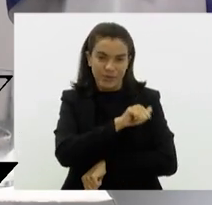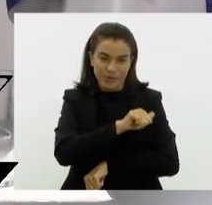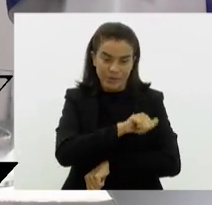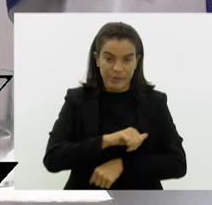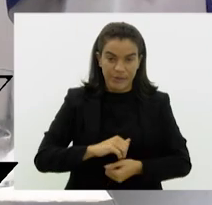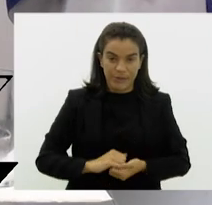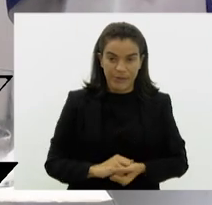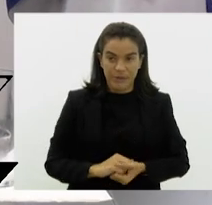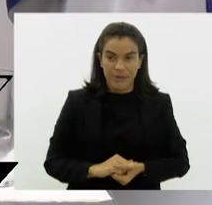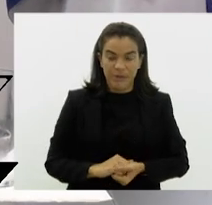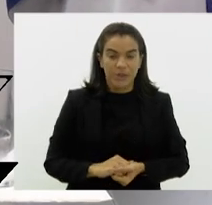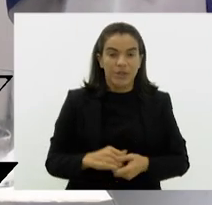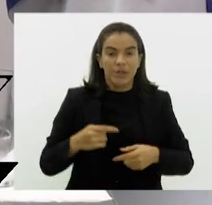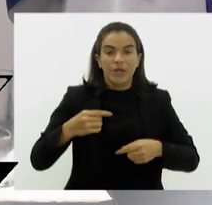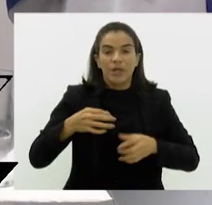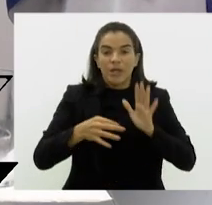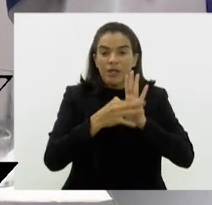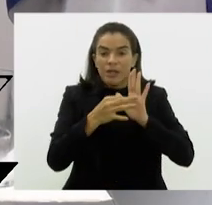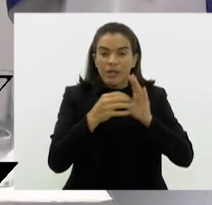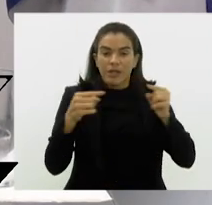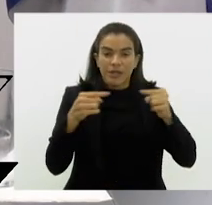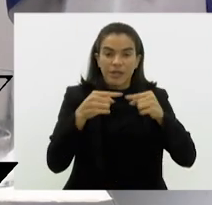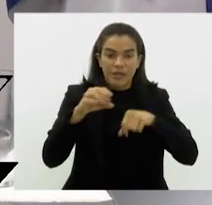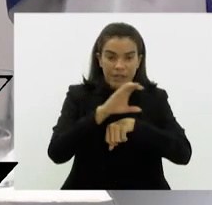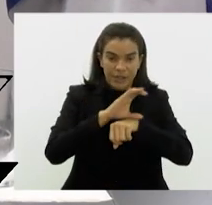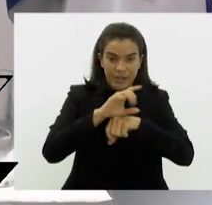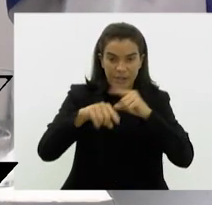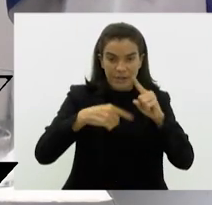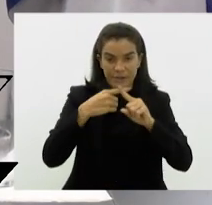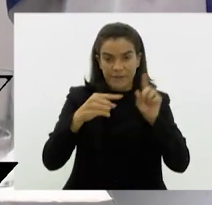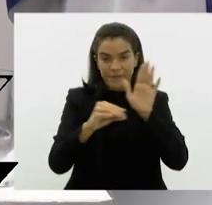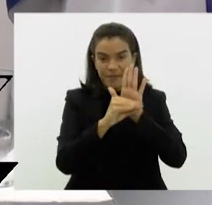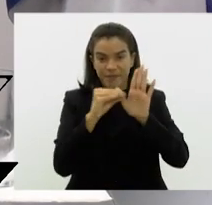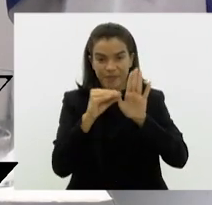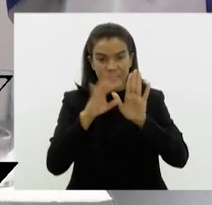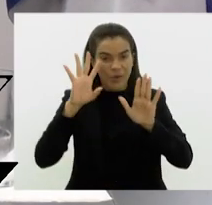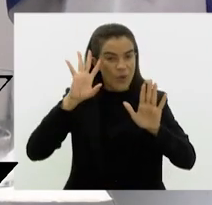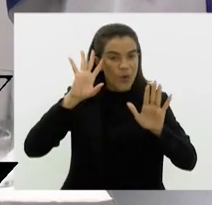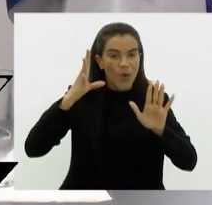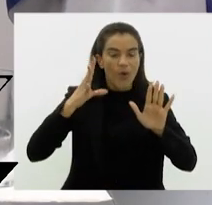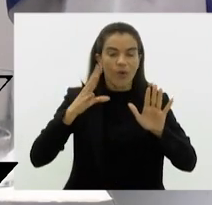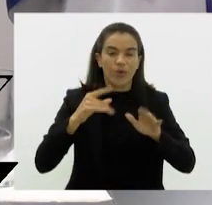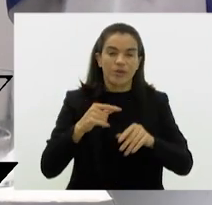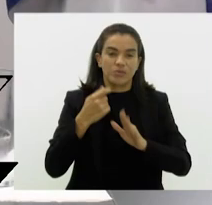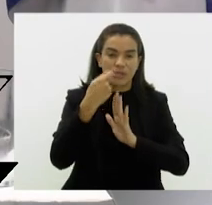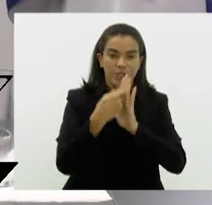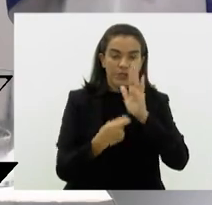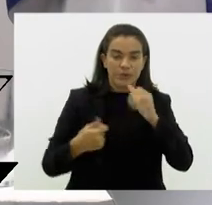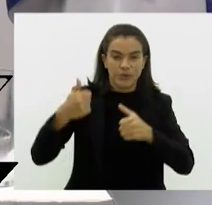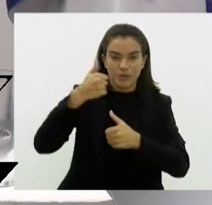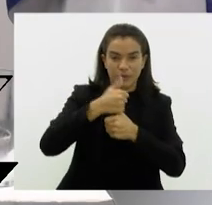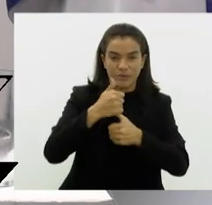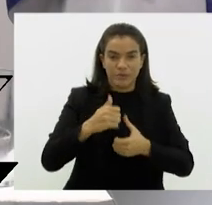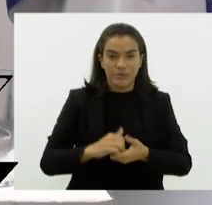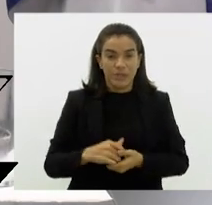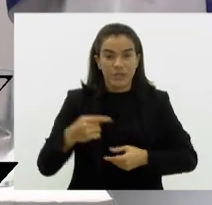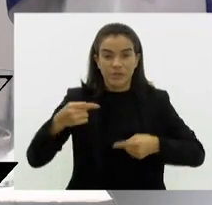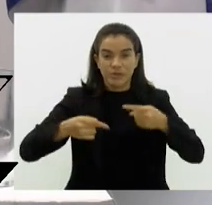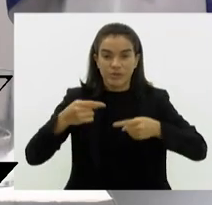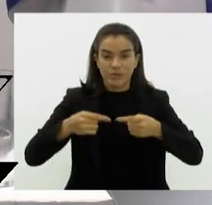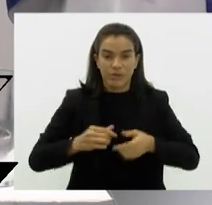providências. Parecer é pela constitucionalidade com emendas, concluindo por substitutivo. Em